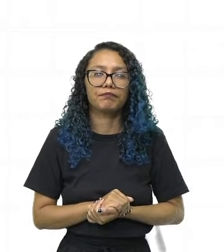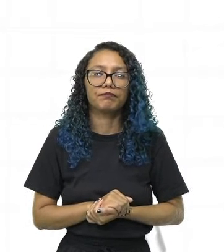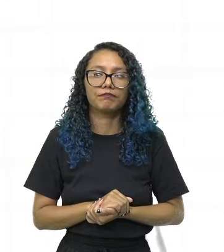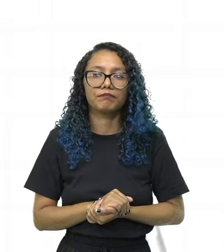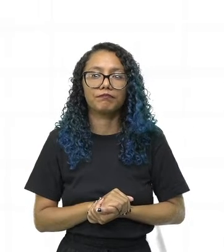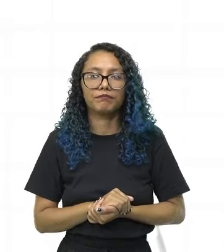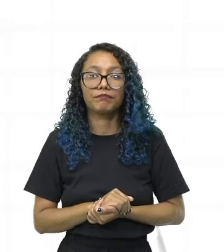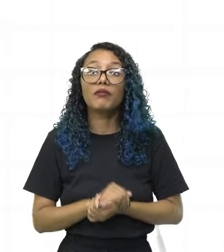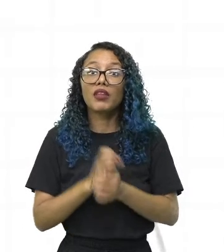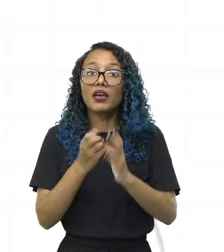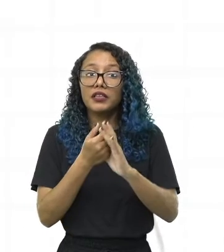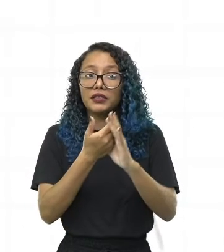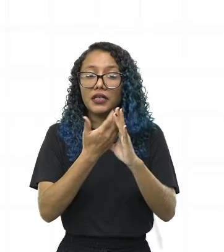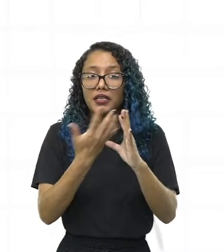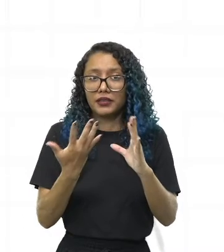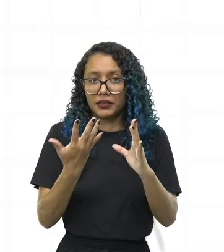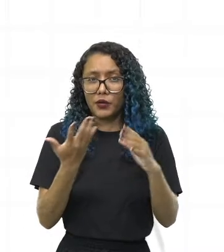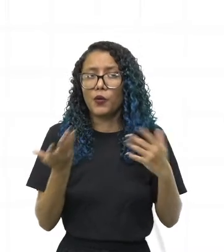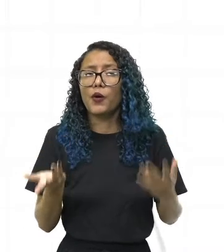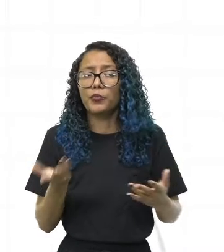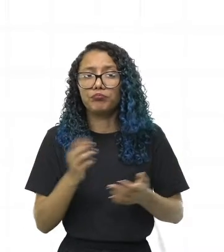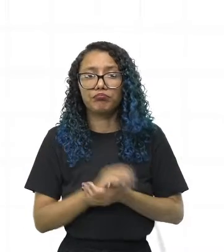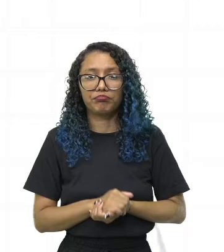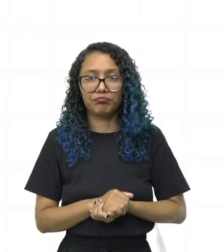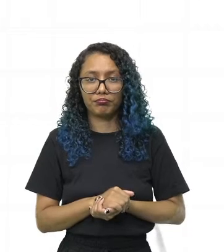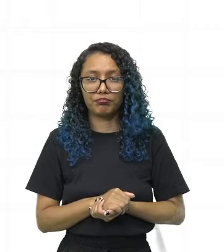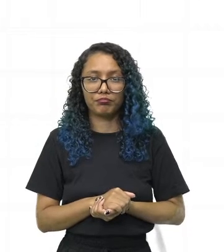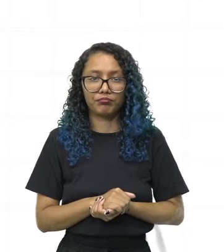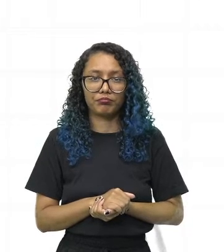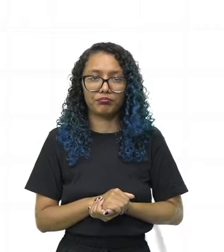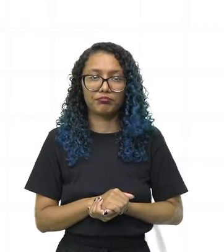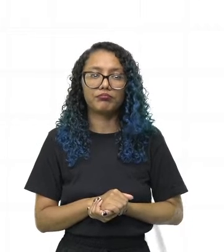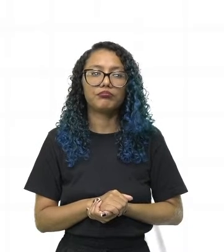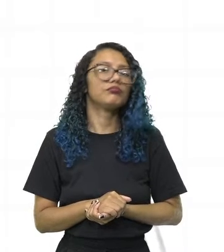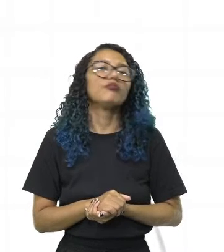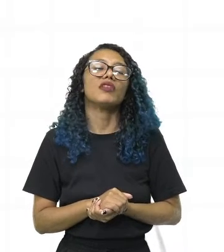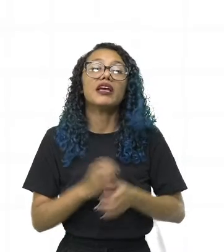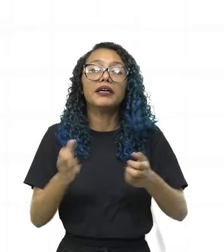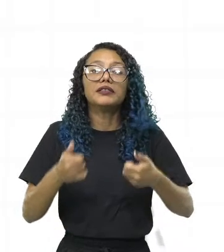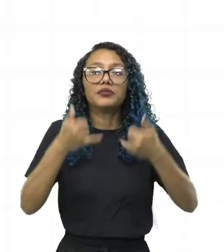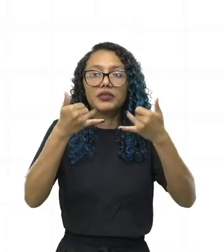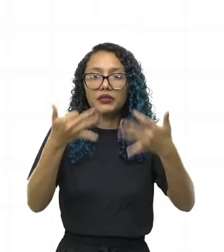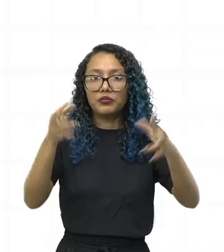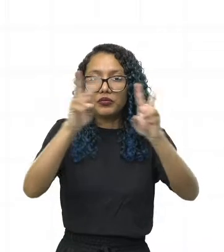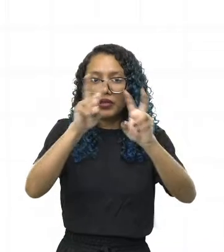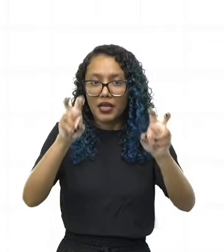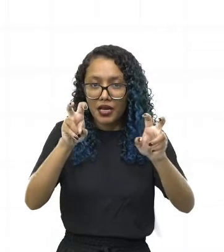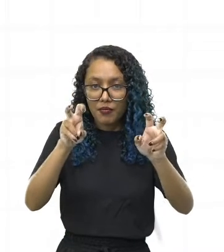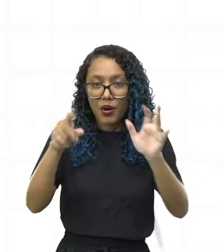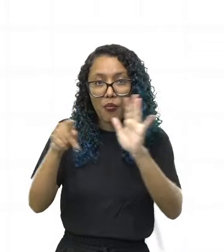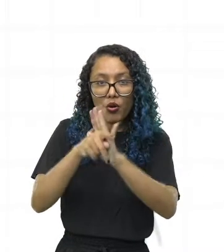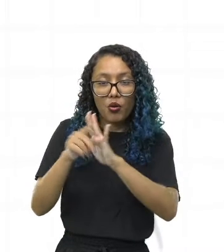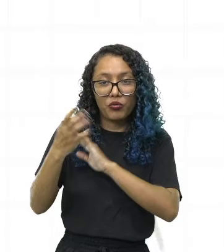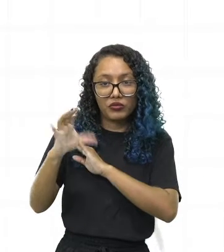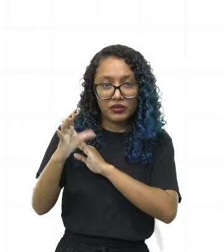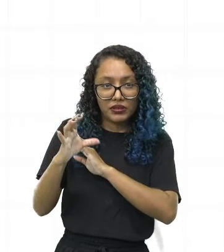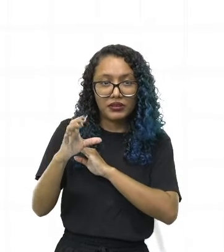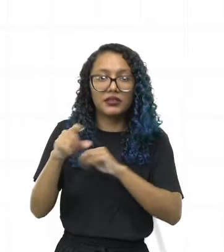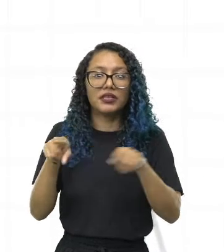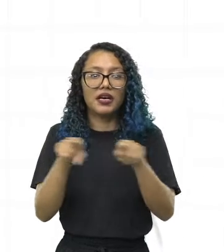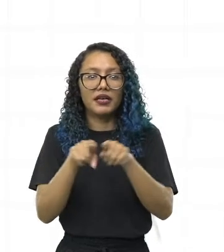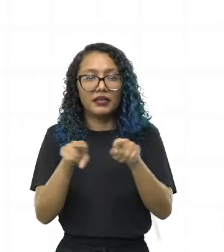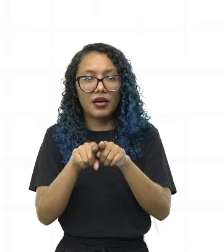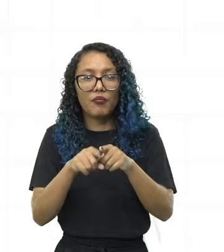características desses textos são a abordagem temática de assuntos científicos e o uso de uma